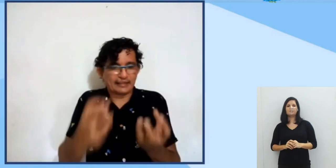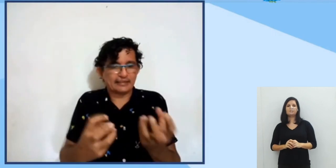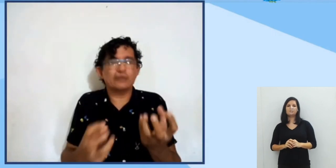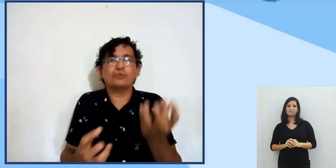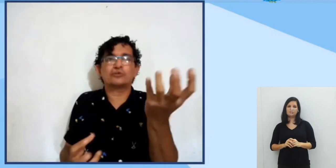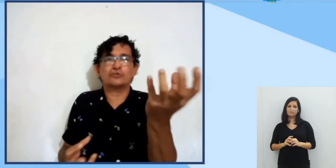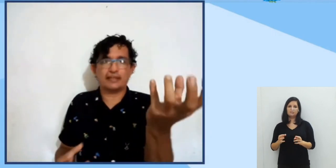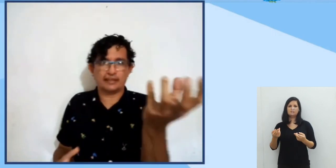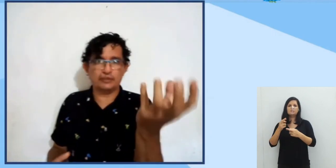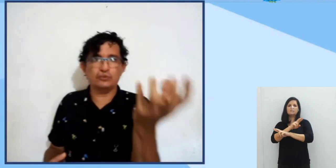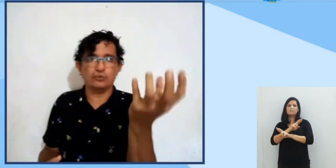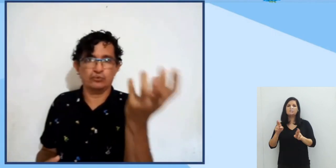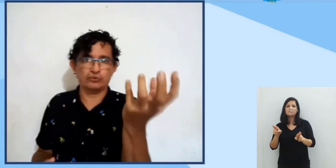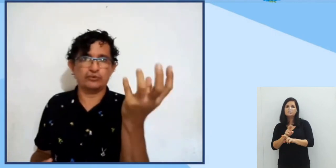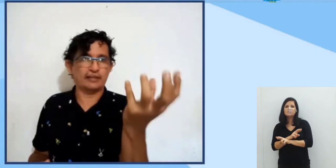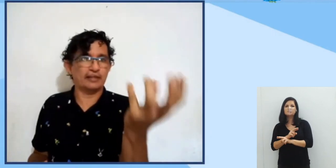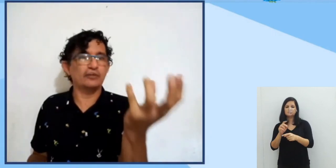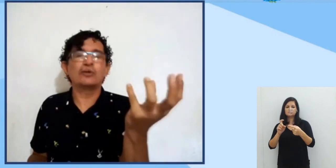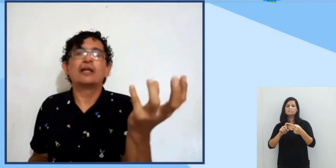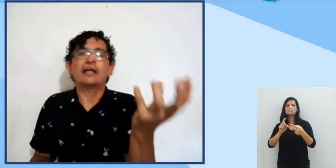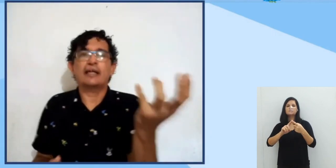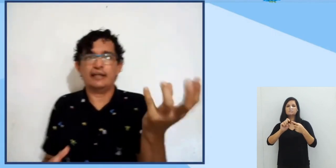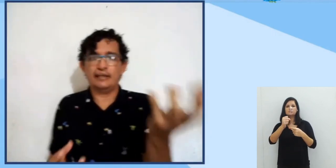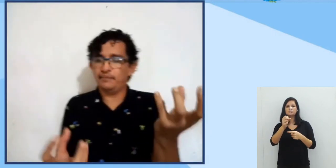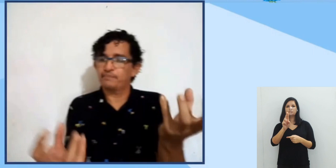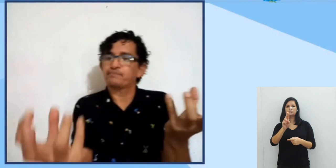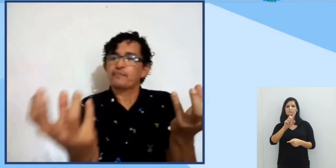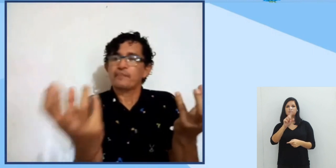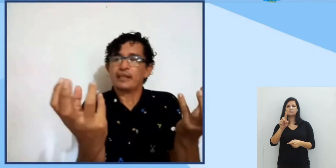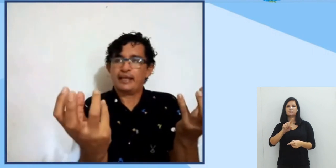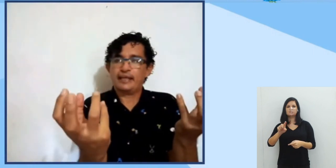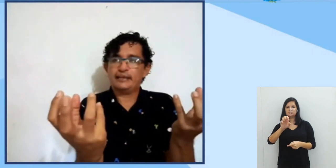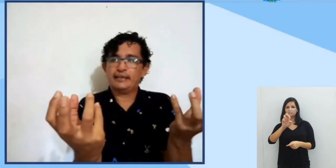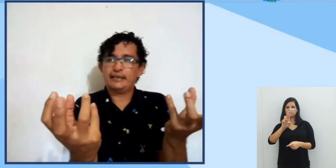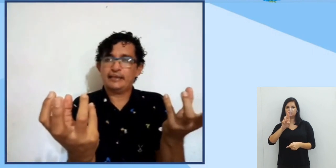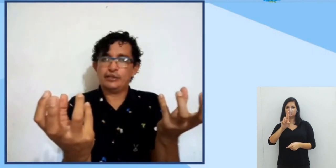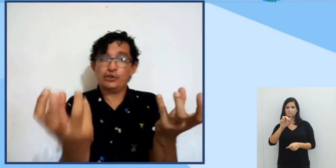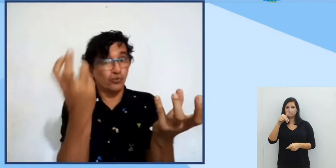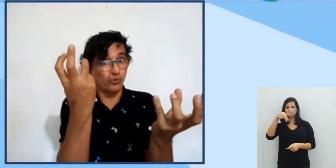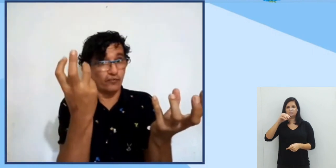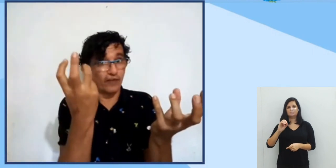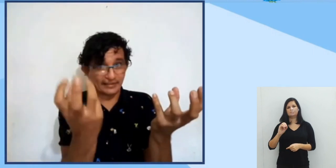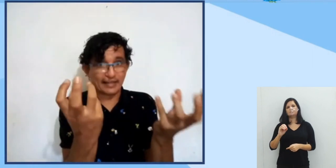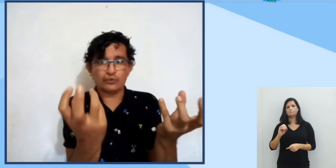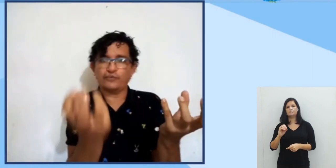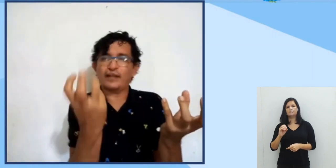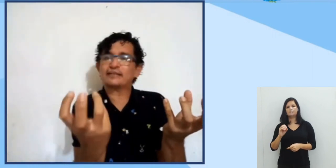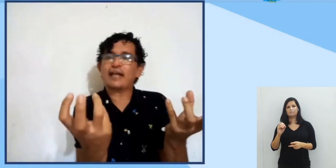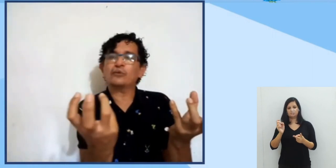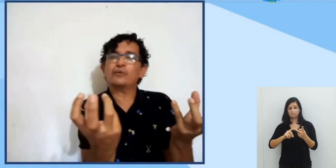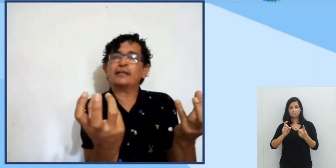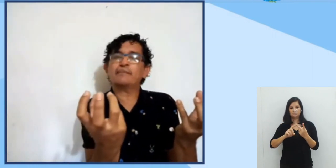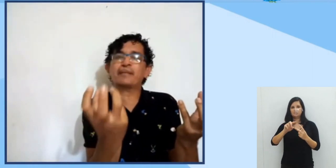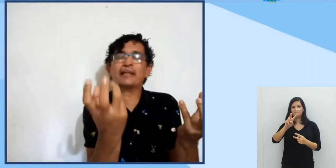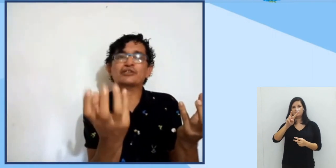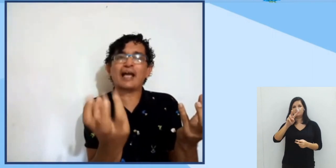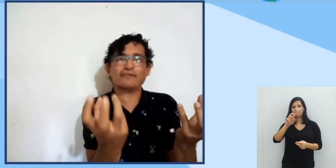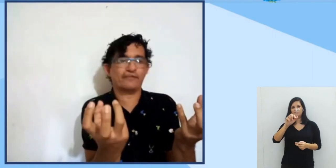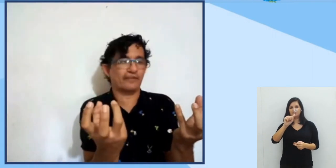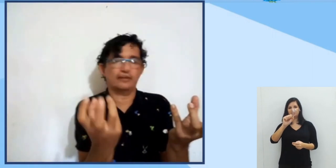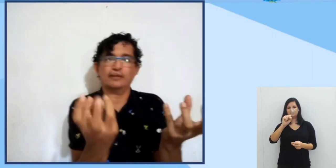dessa relação, o suzerano, ele e o vassalo